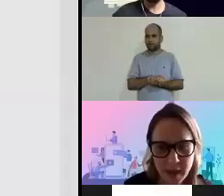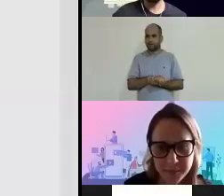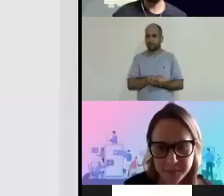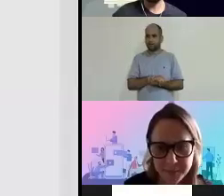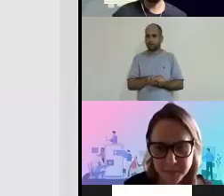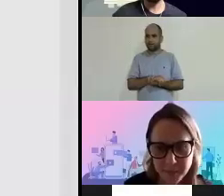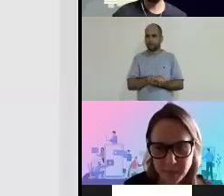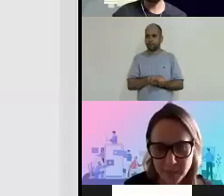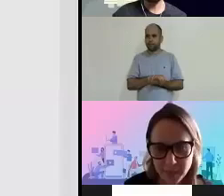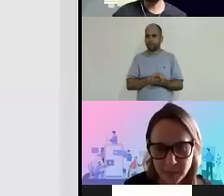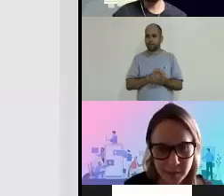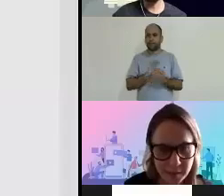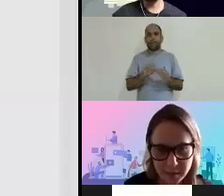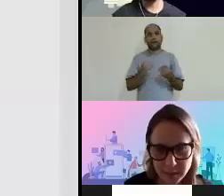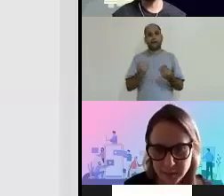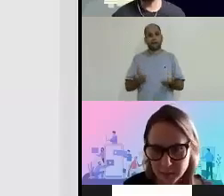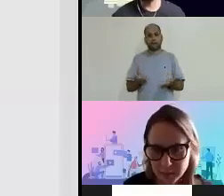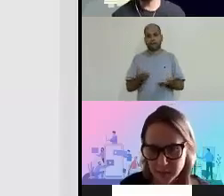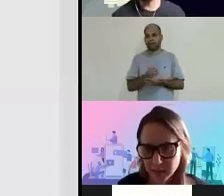Vamos lá.